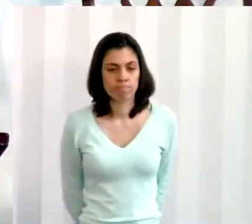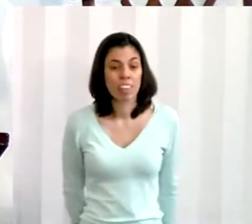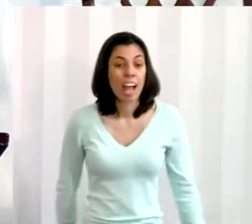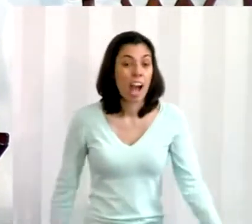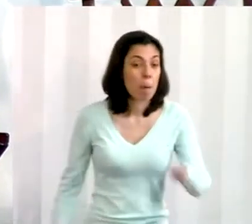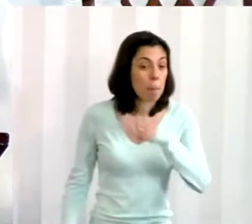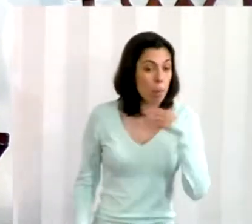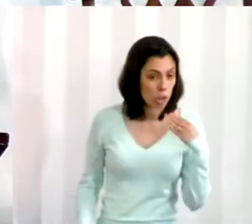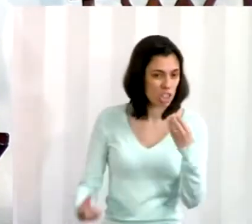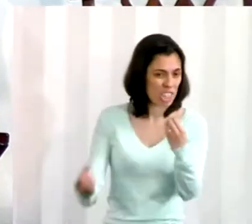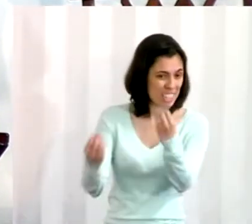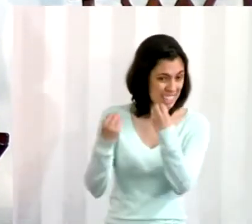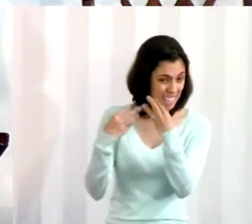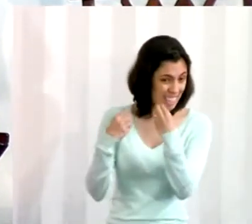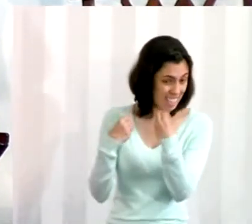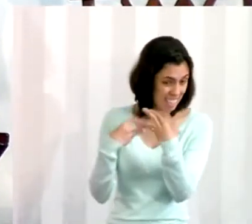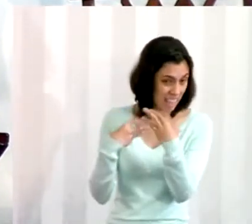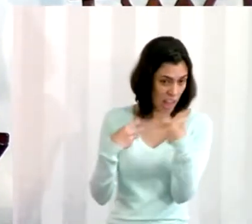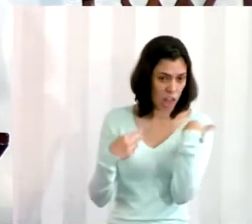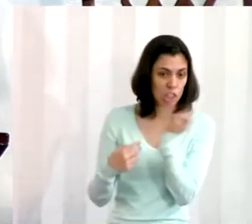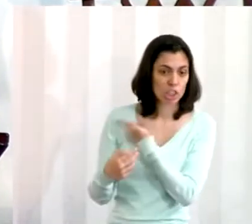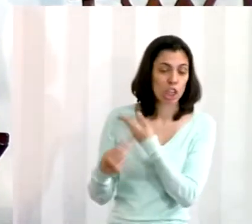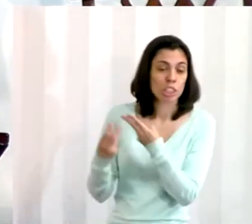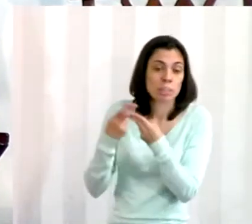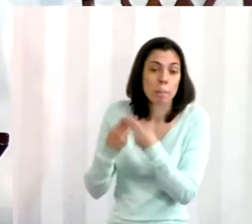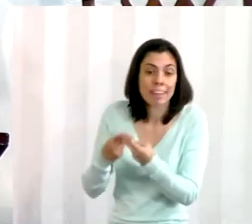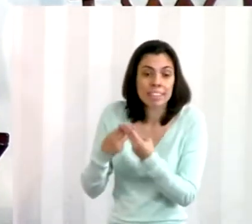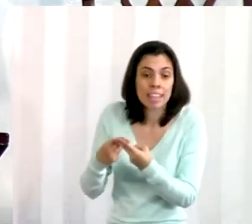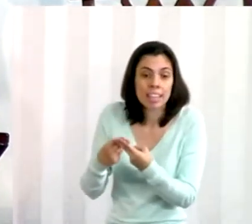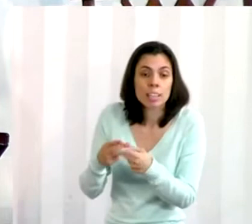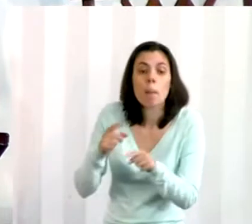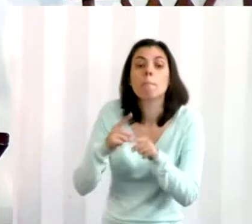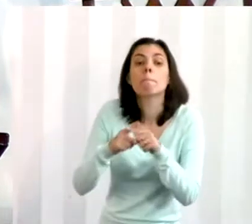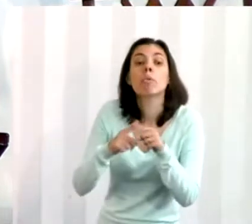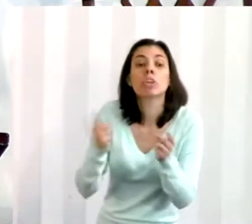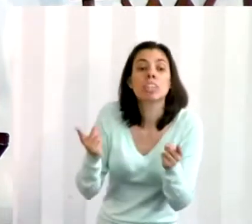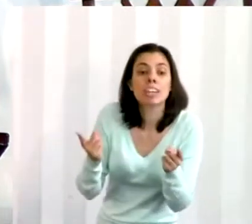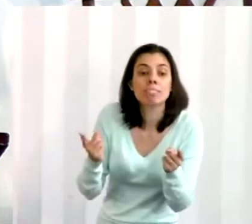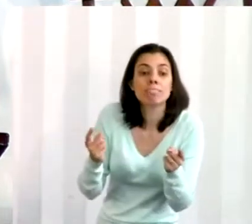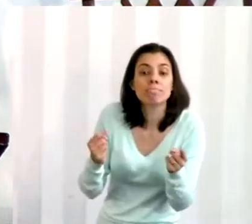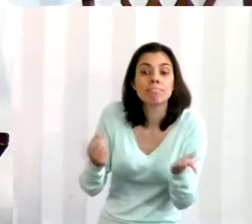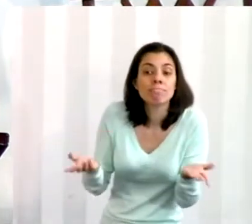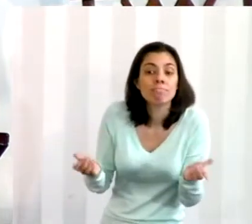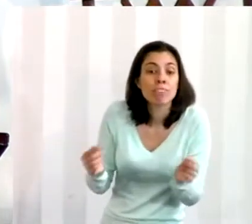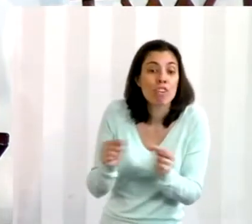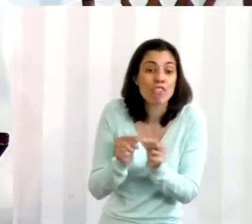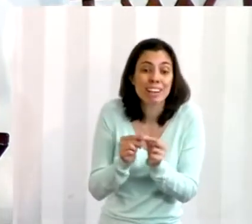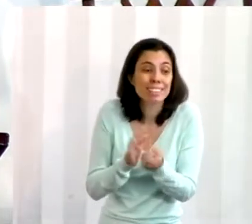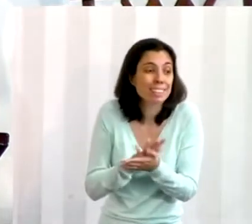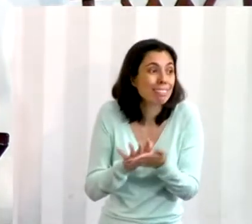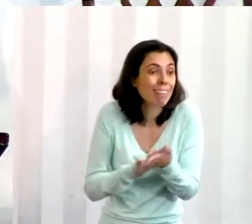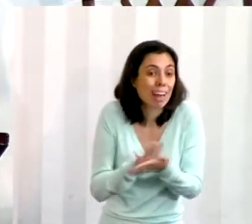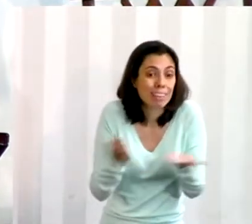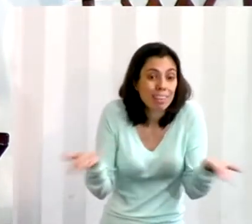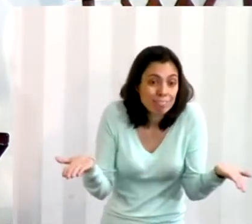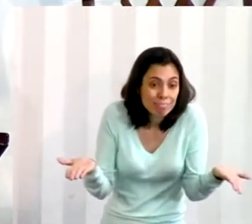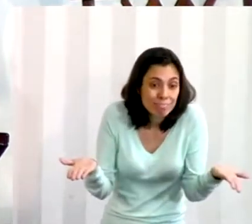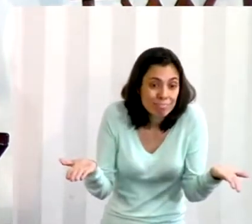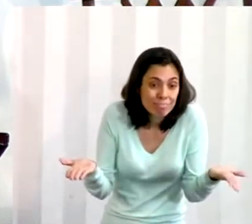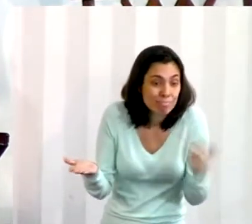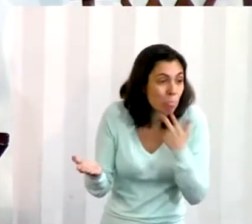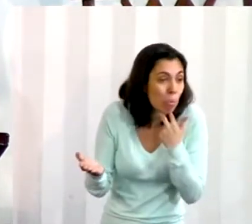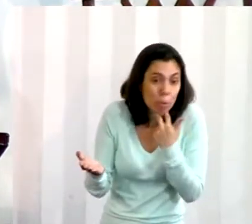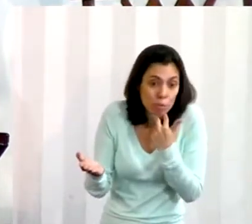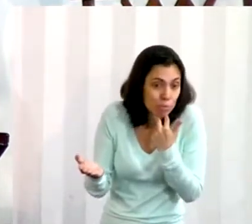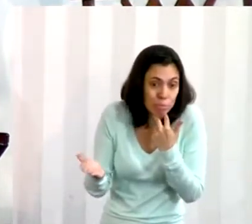didática. Não há o que fazer. Todos nós passaremos por isso. Então, uma das formas de